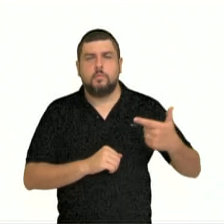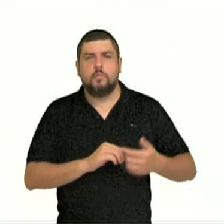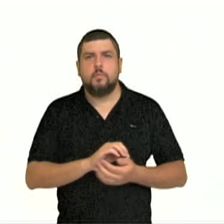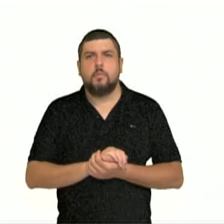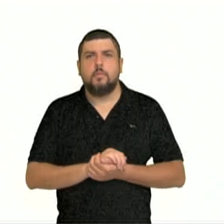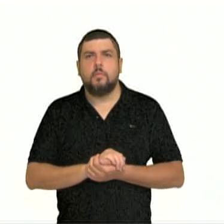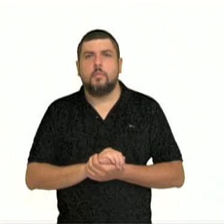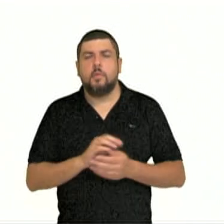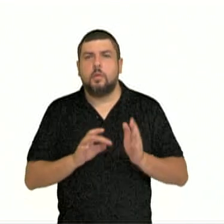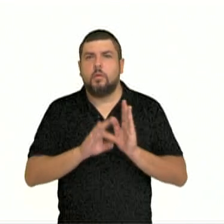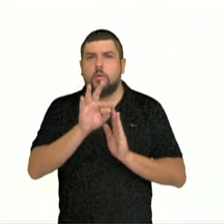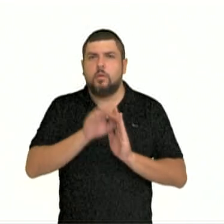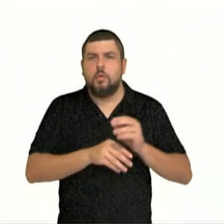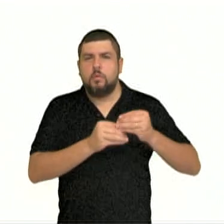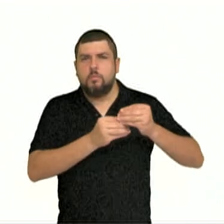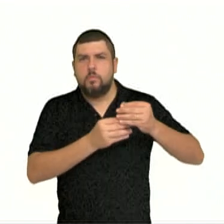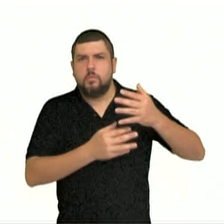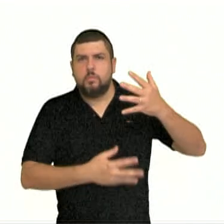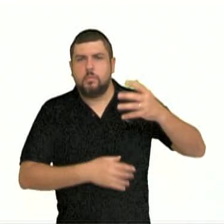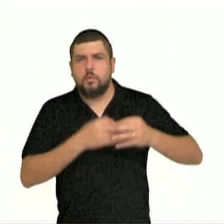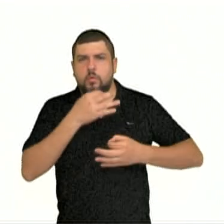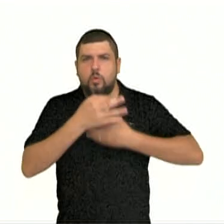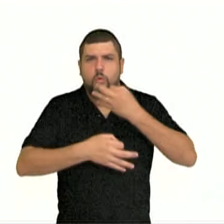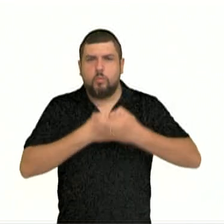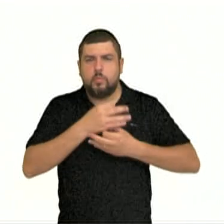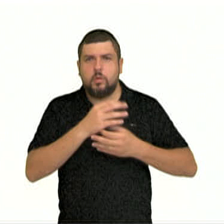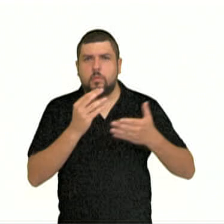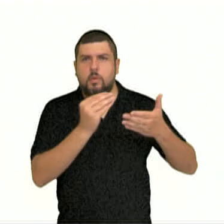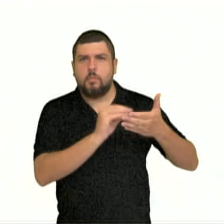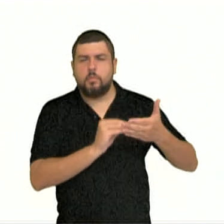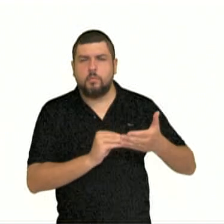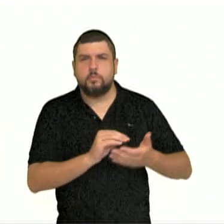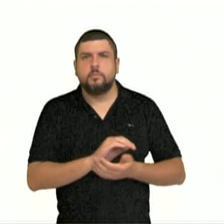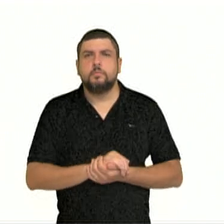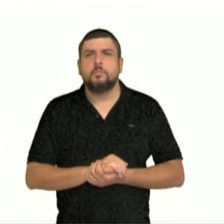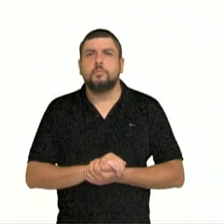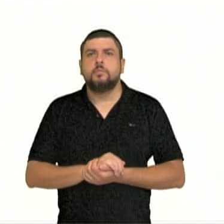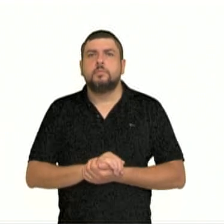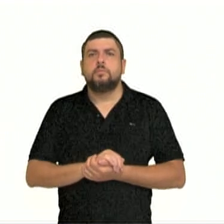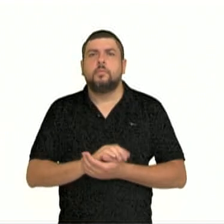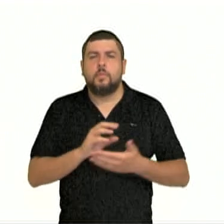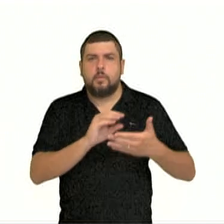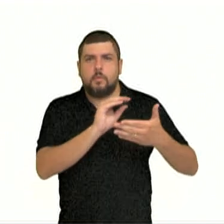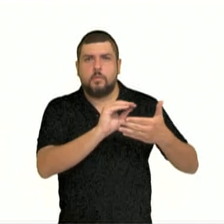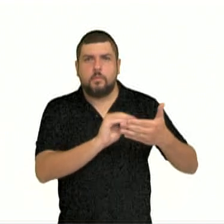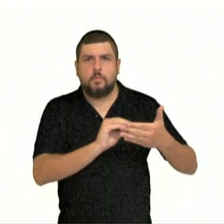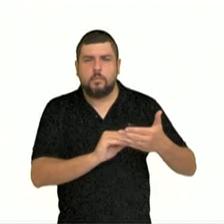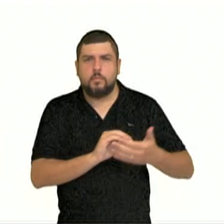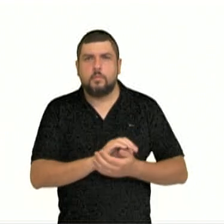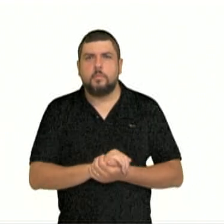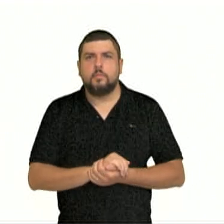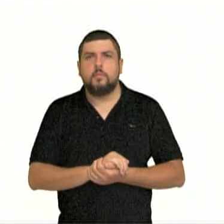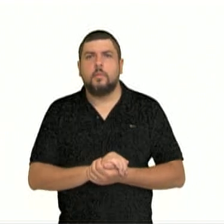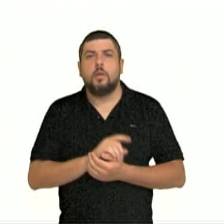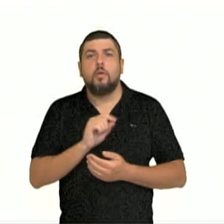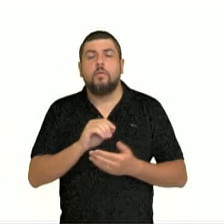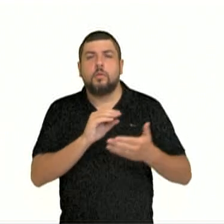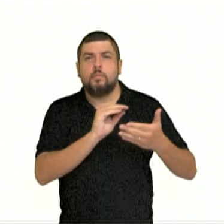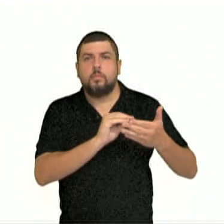amplia o texto com as argumentações. Então, ao ampliar o texto com as argumentações, você vai